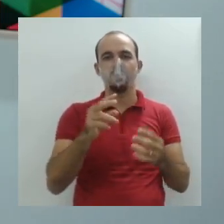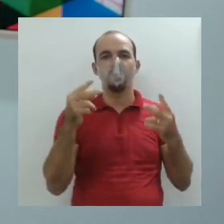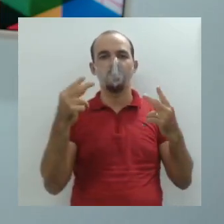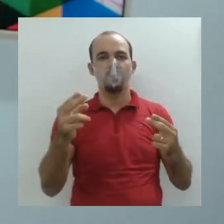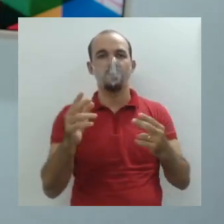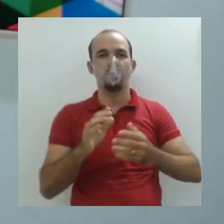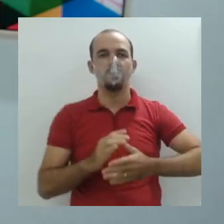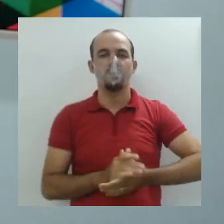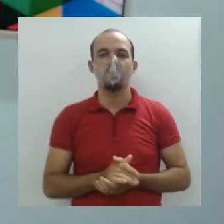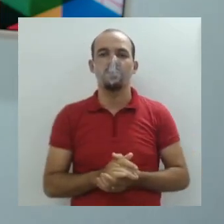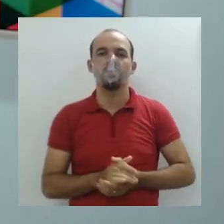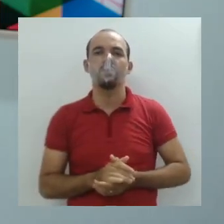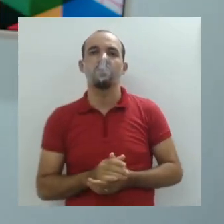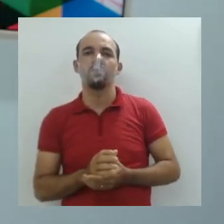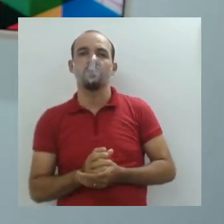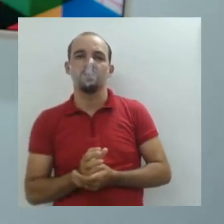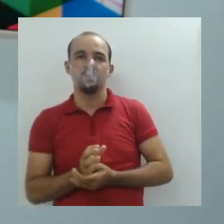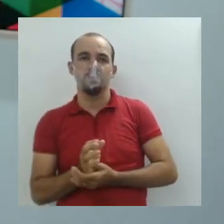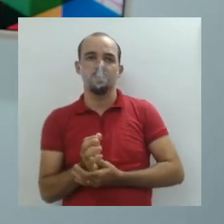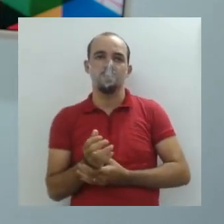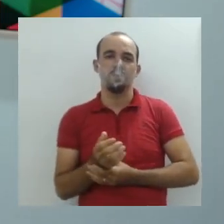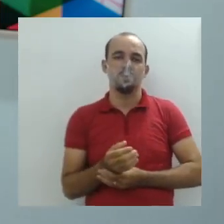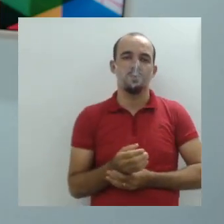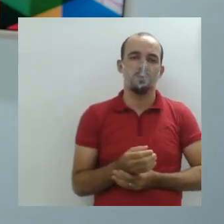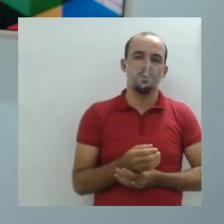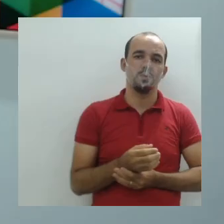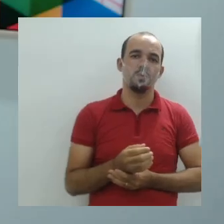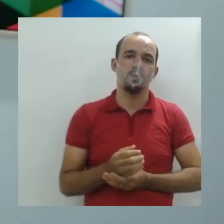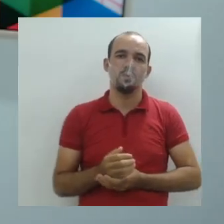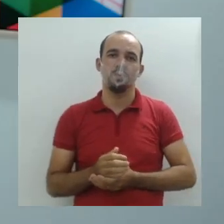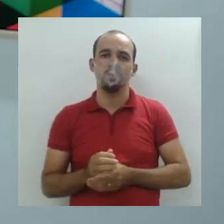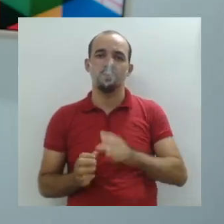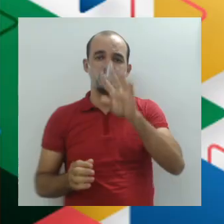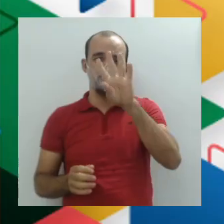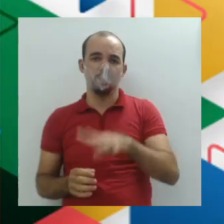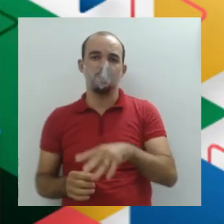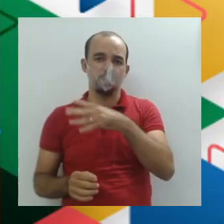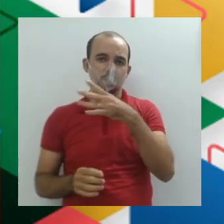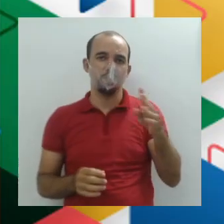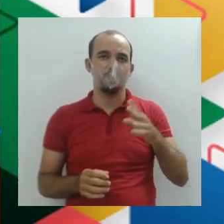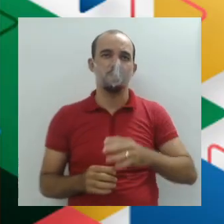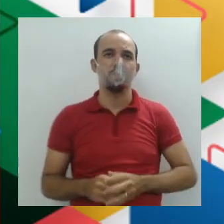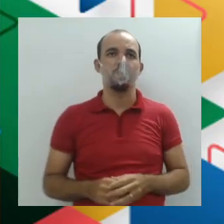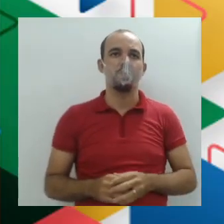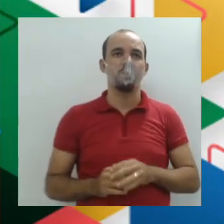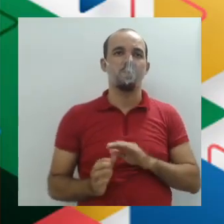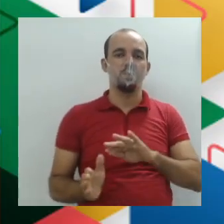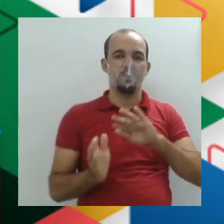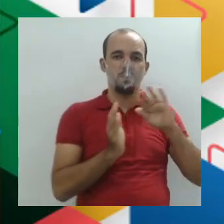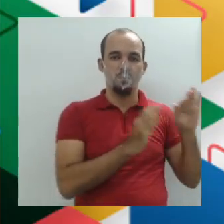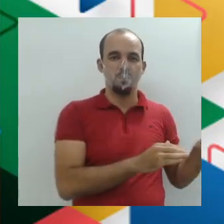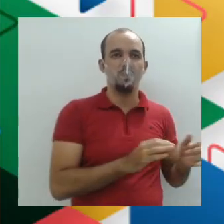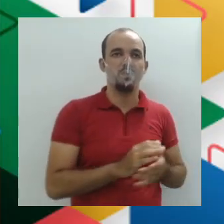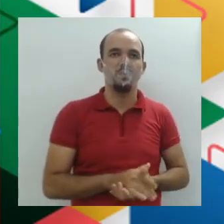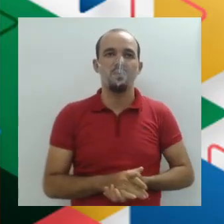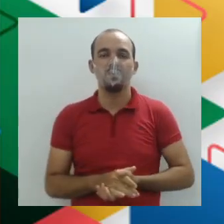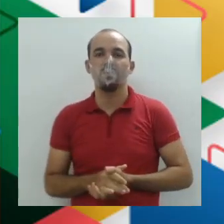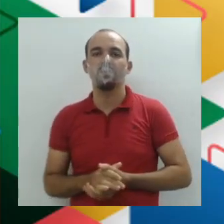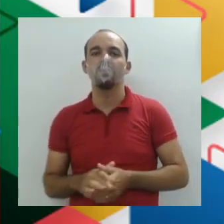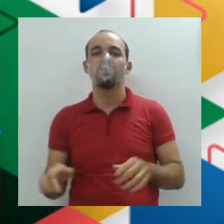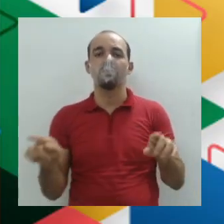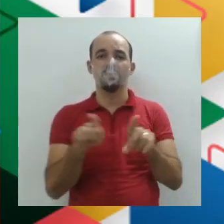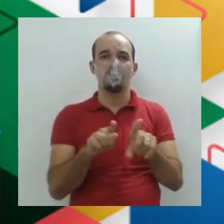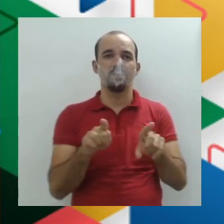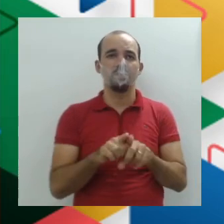e tangentes sempre apresentados para a gente na tabela trigonométrica. Vai na tela geral, Aninha. A partir disso aí, a